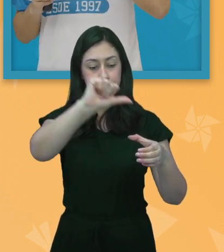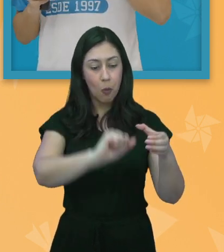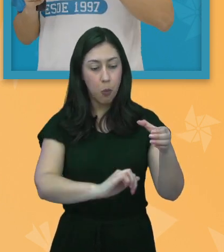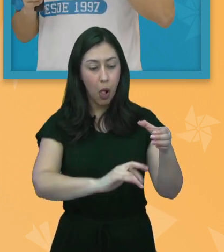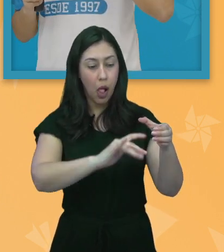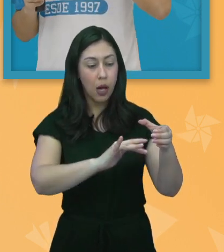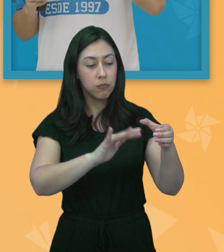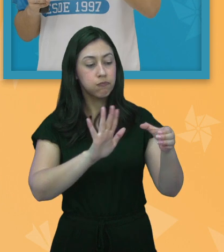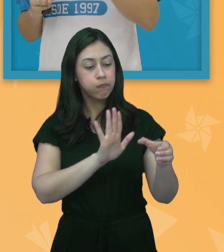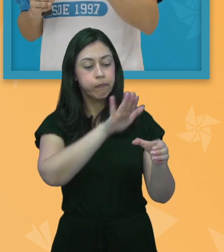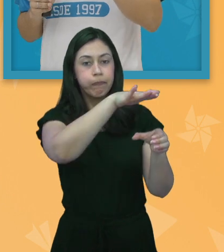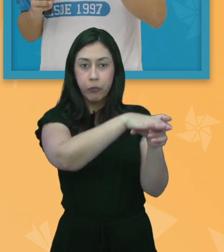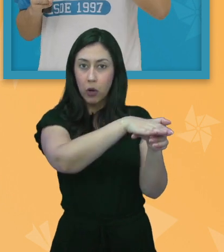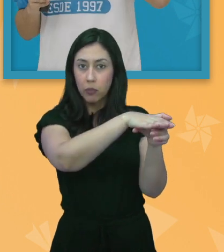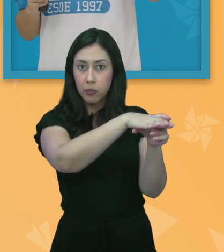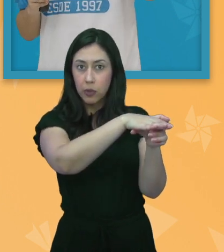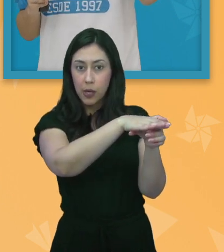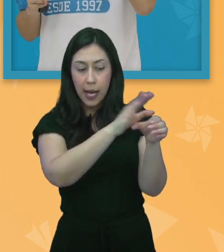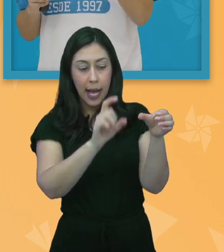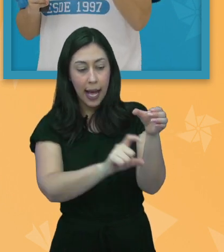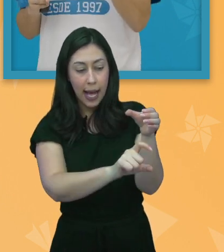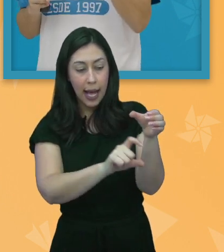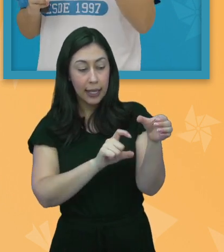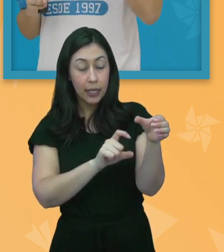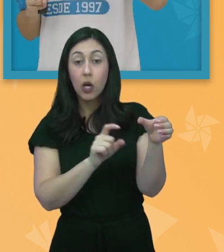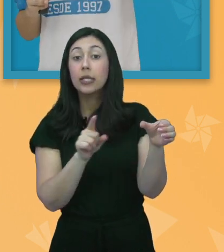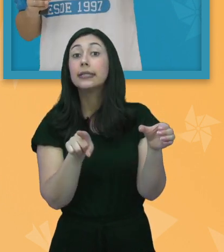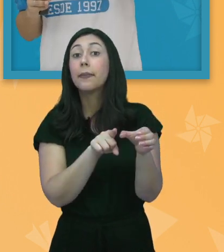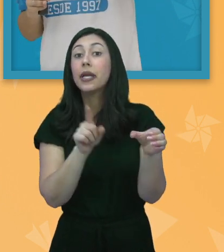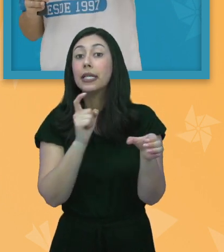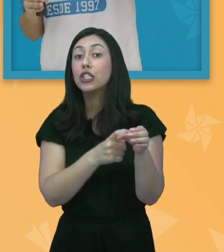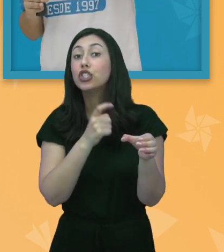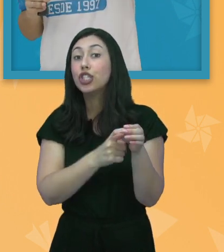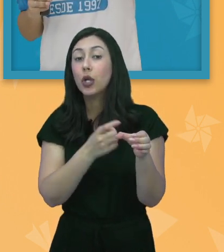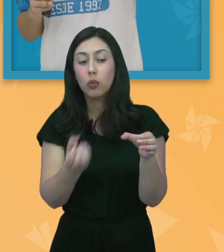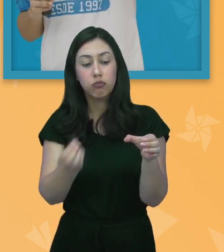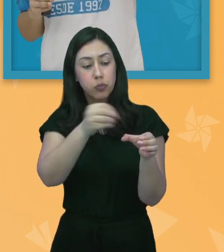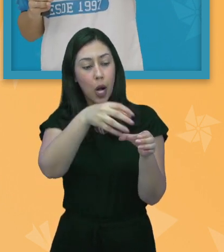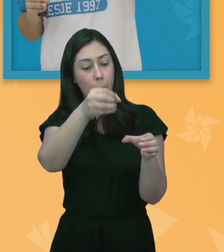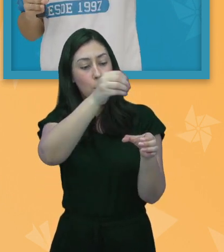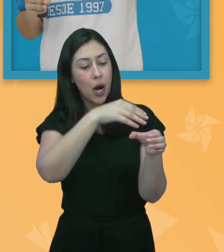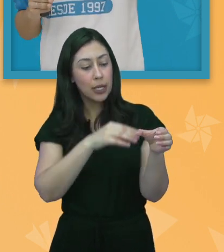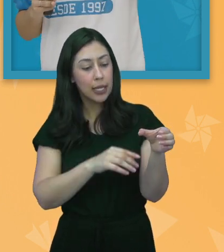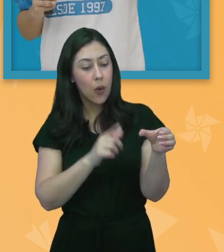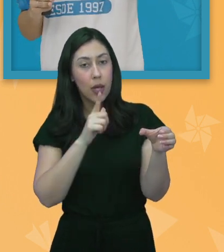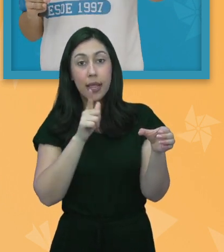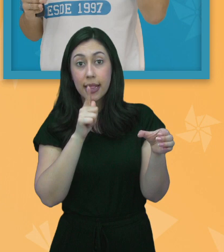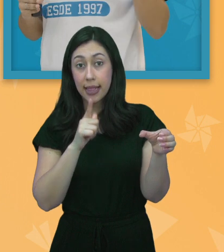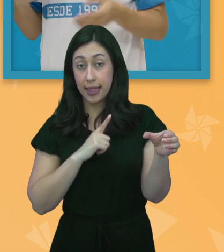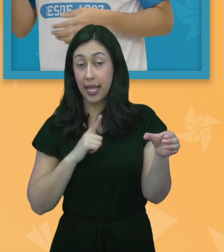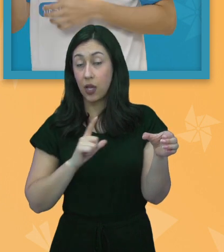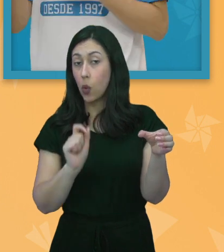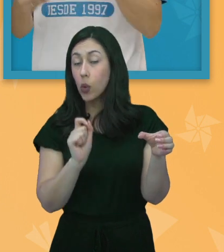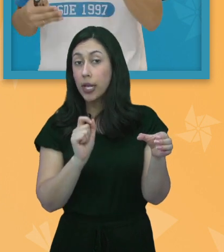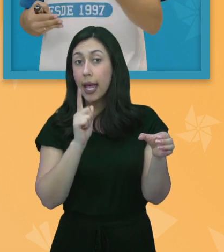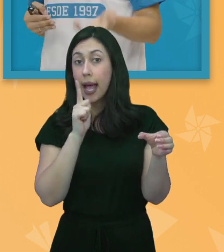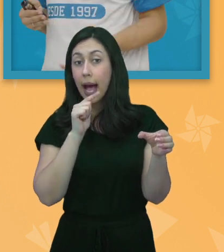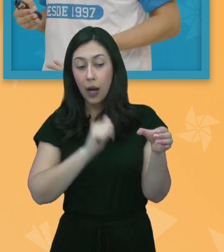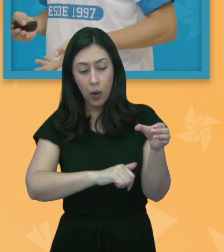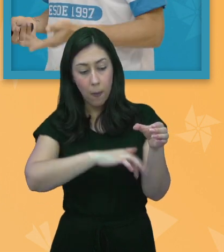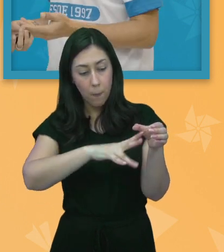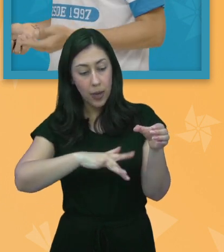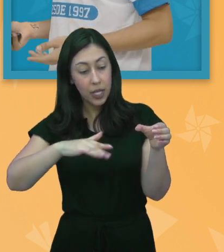água, inclusive, em estado líquido, colocar o gelo também e ter ali na parte de cima a água em forma de vapor, né? Seria,